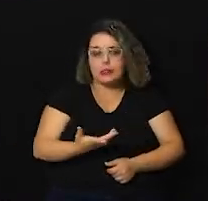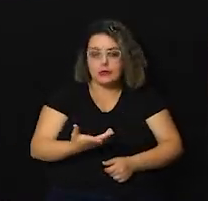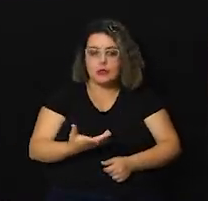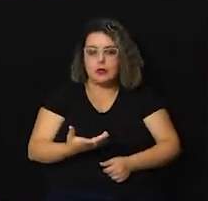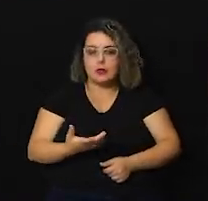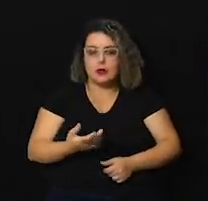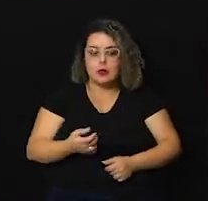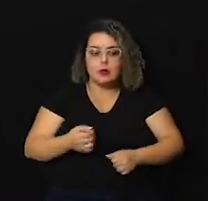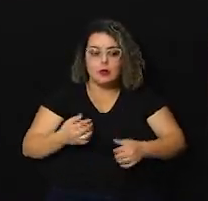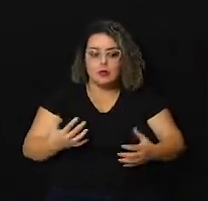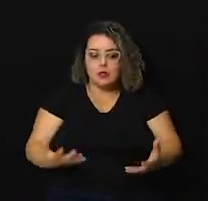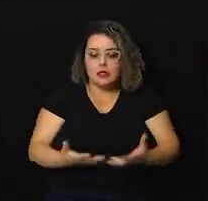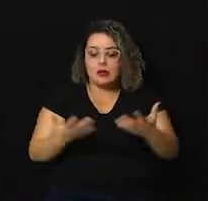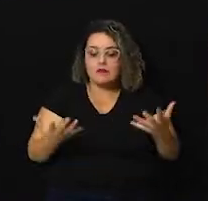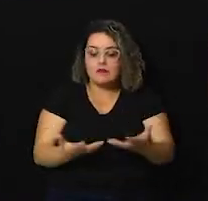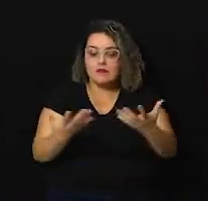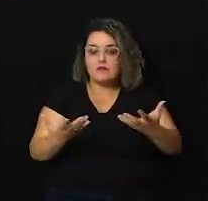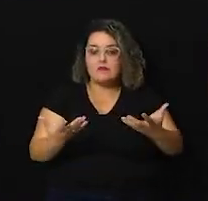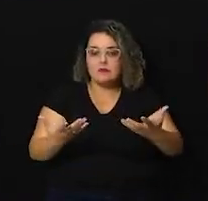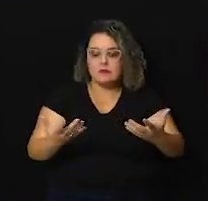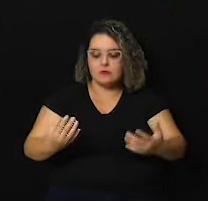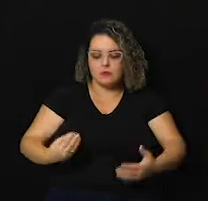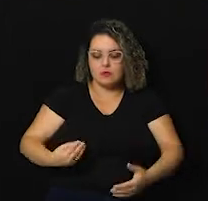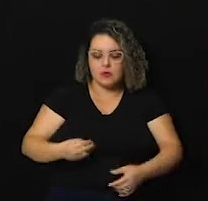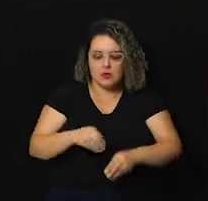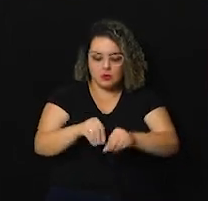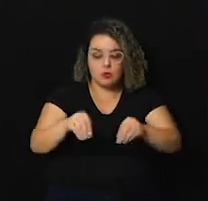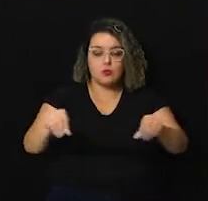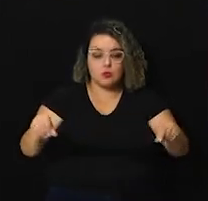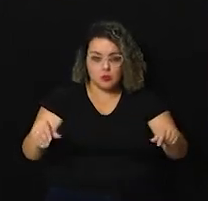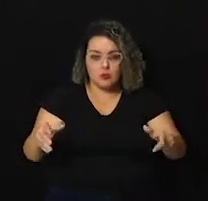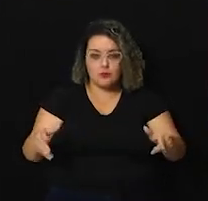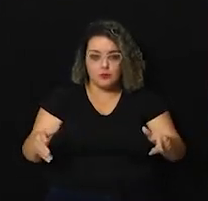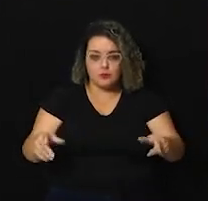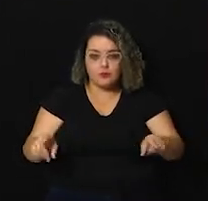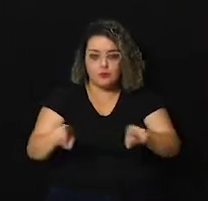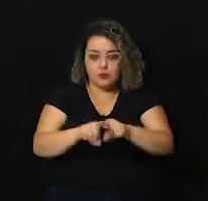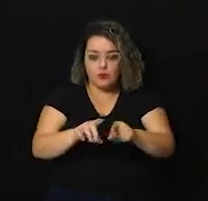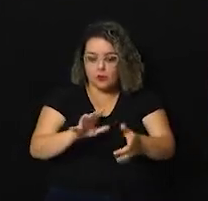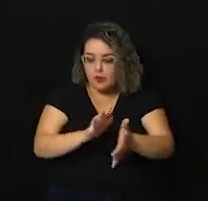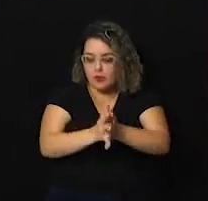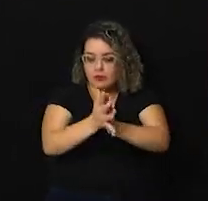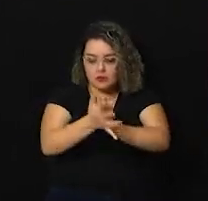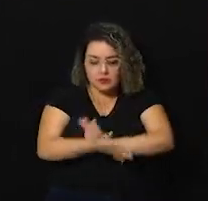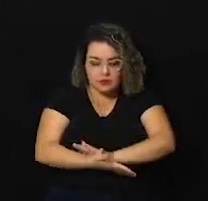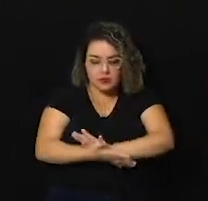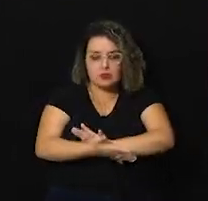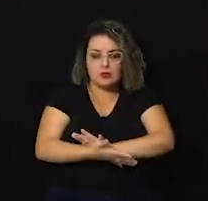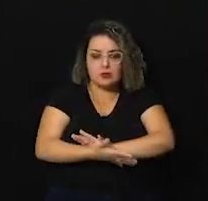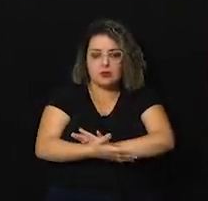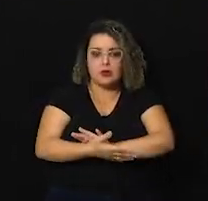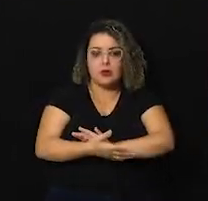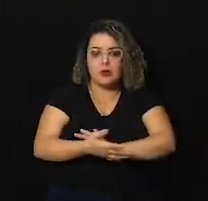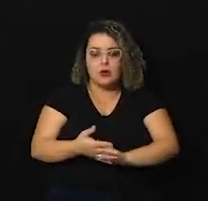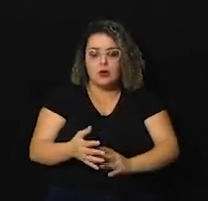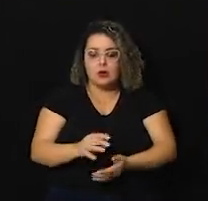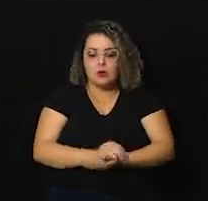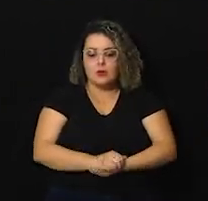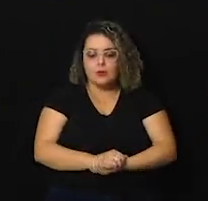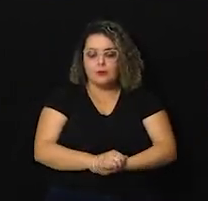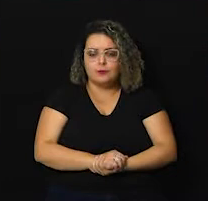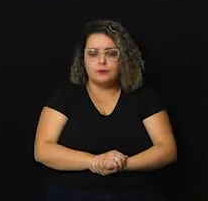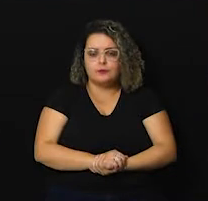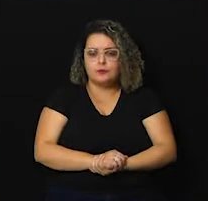por oxigenar o solo. E, além disso, elas destroem toda a mata ciliar também, dos rios, dos pequenos